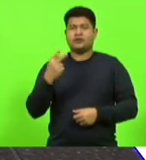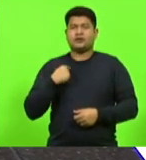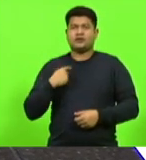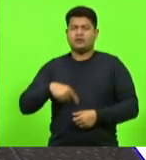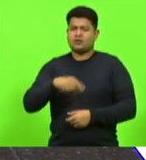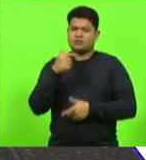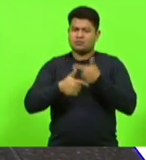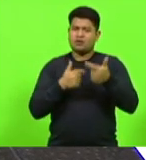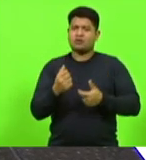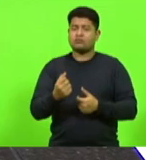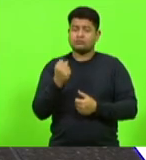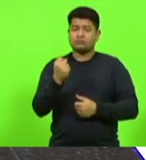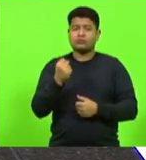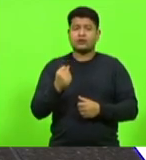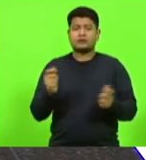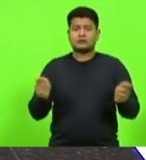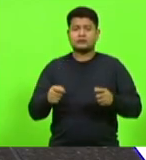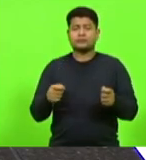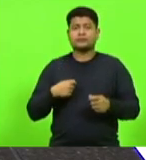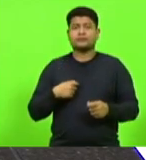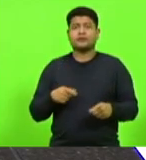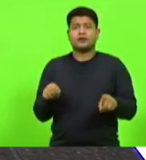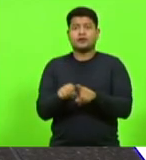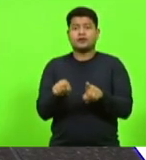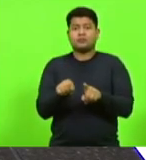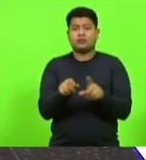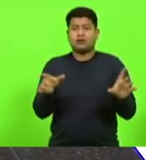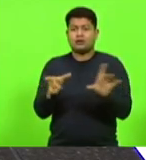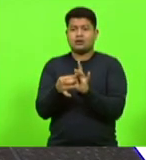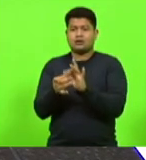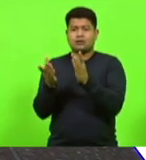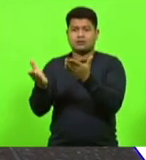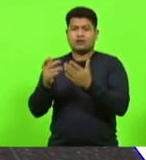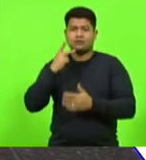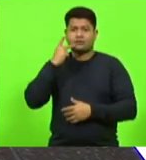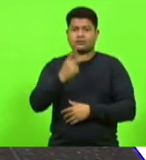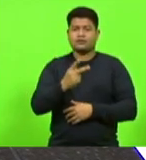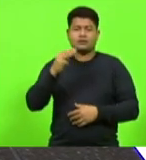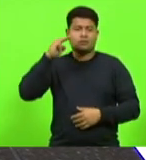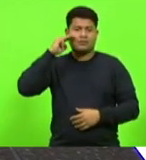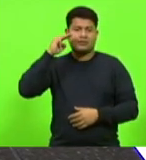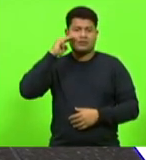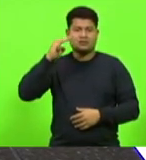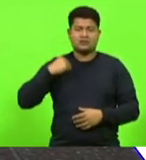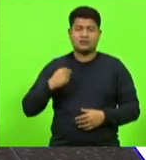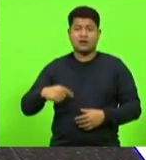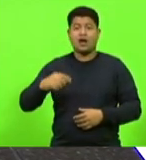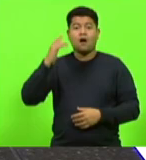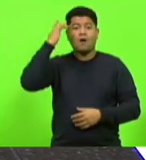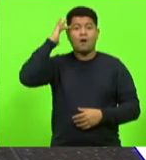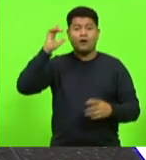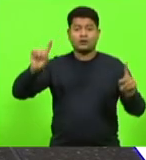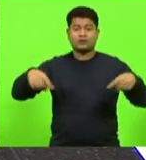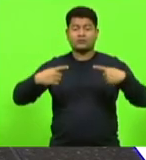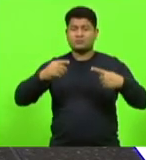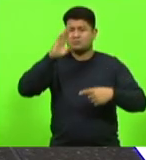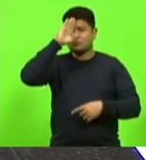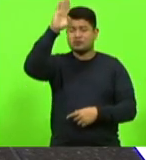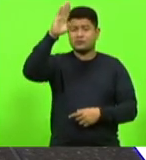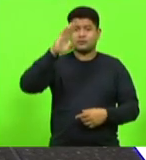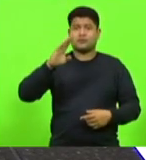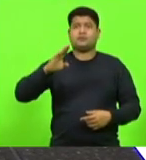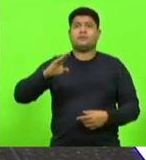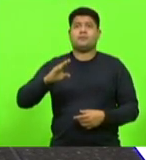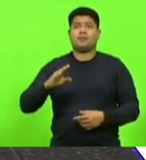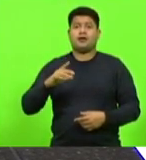juntos aí. E na esteira do que disse a deputada Marlene Fengler, eu acho que o nosso desafio, principalmente para a gente que